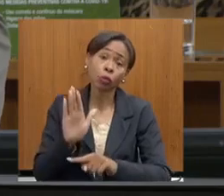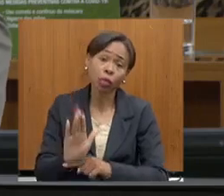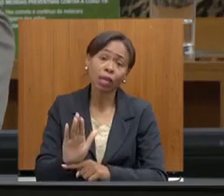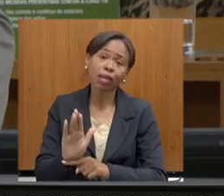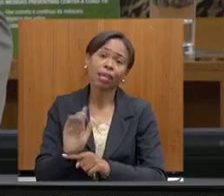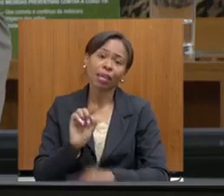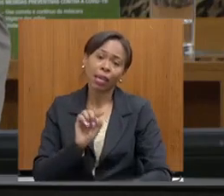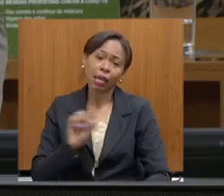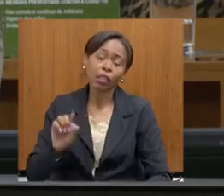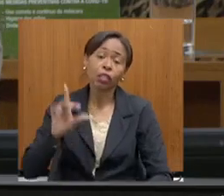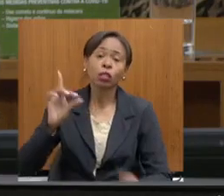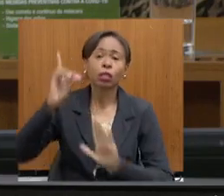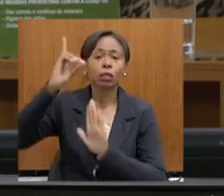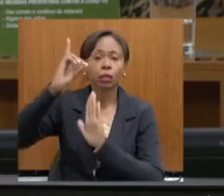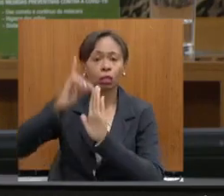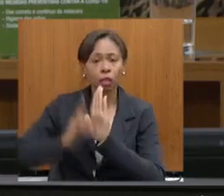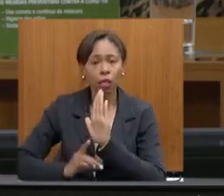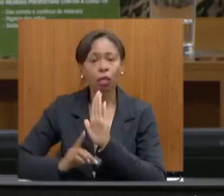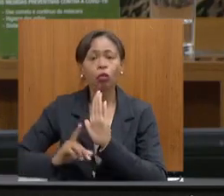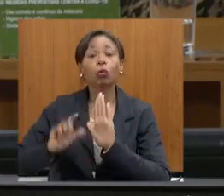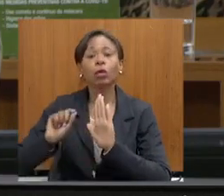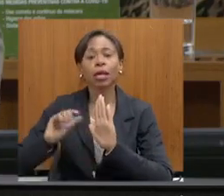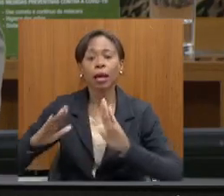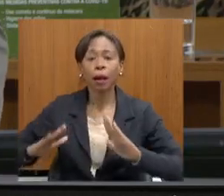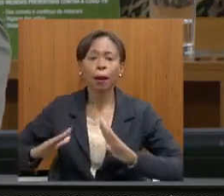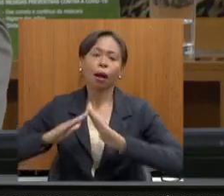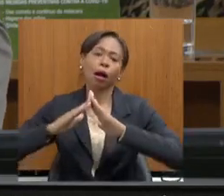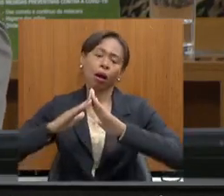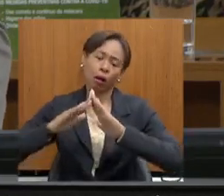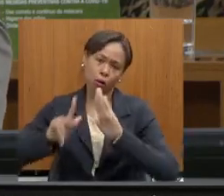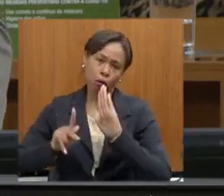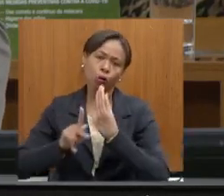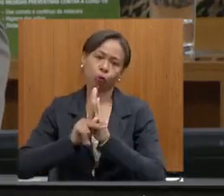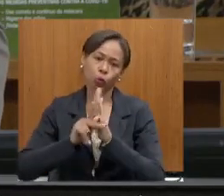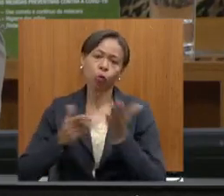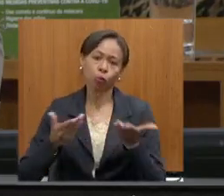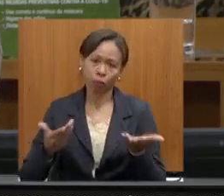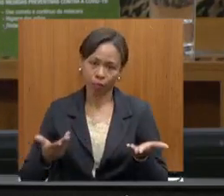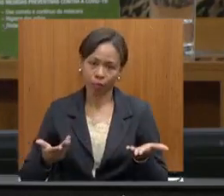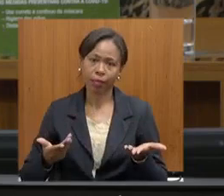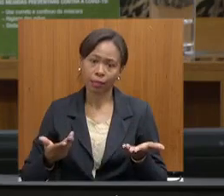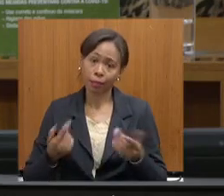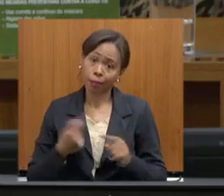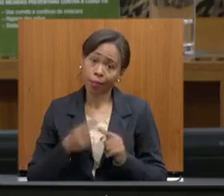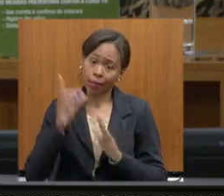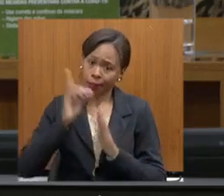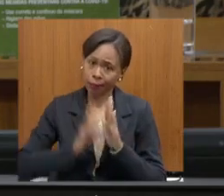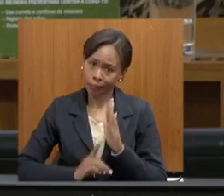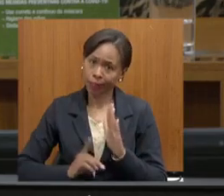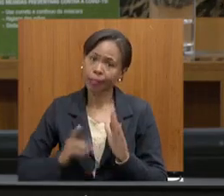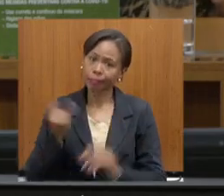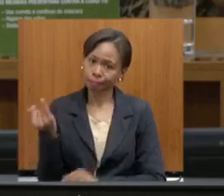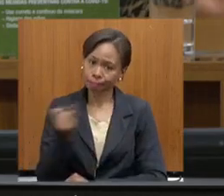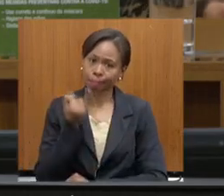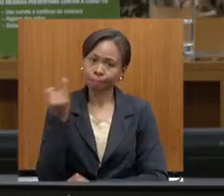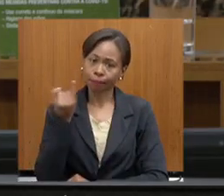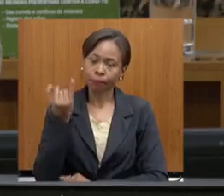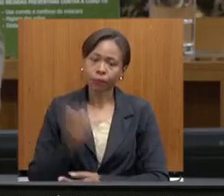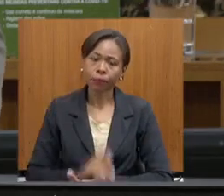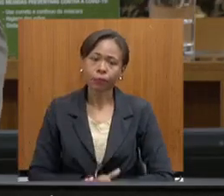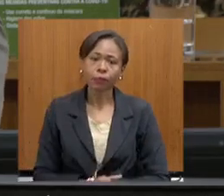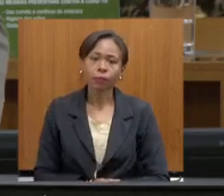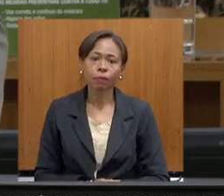esse espaço esse direito à propriedade que para nós é um direito sagrado pode passar